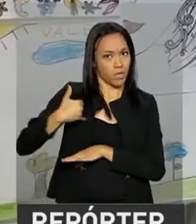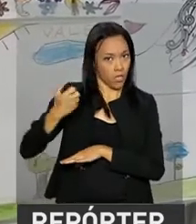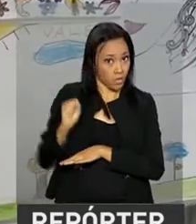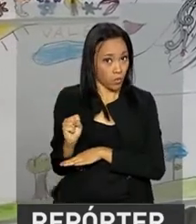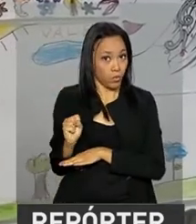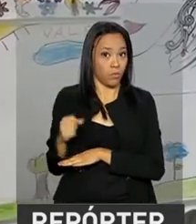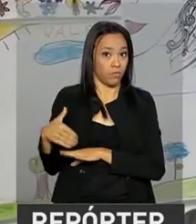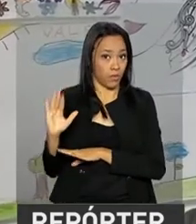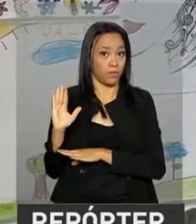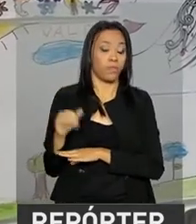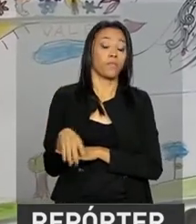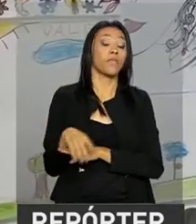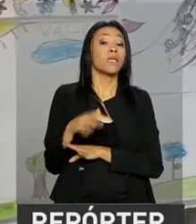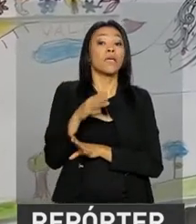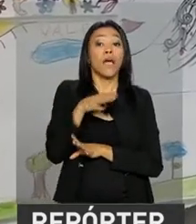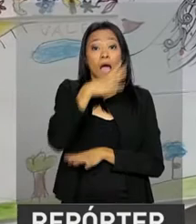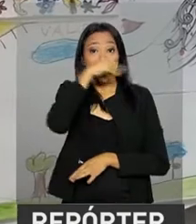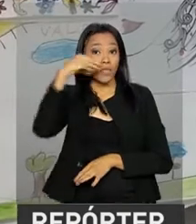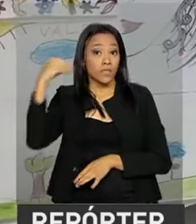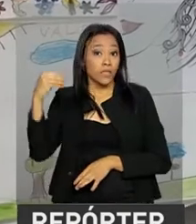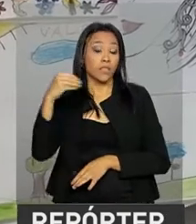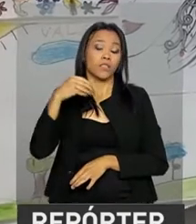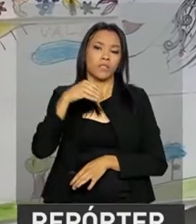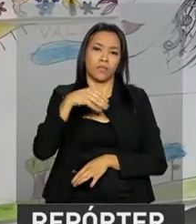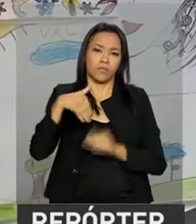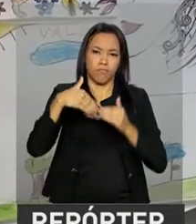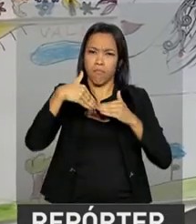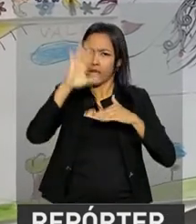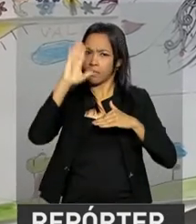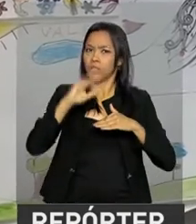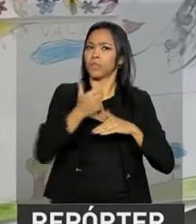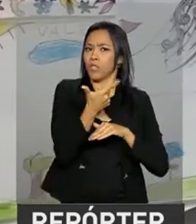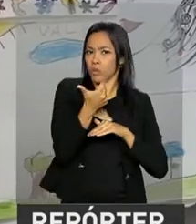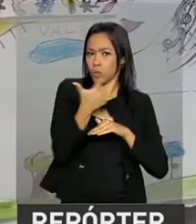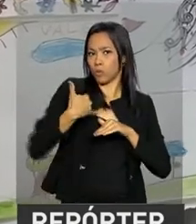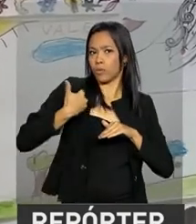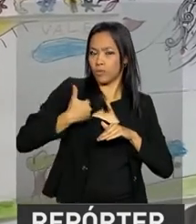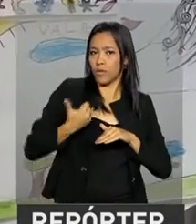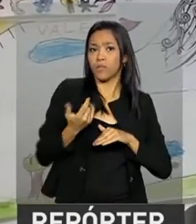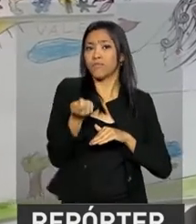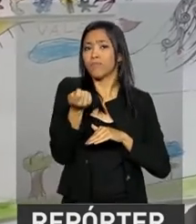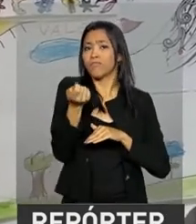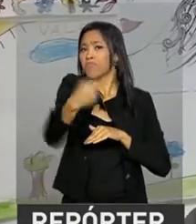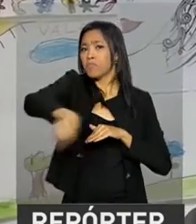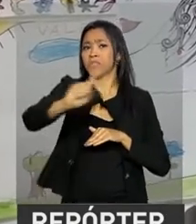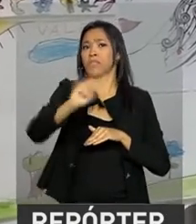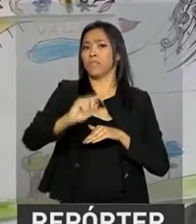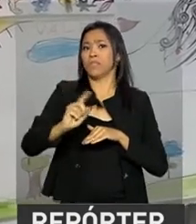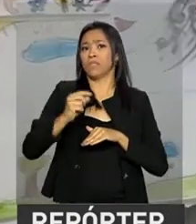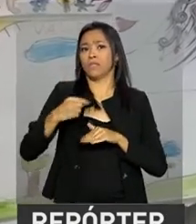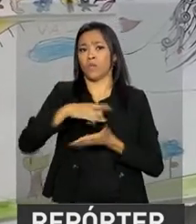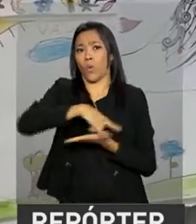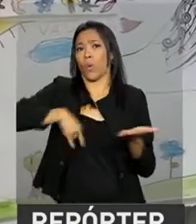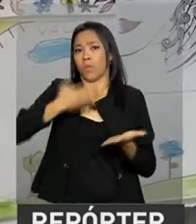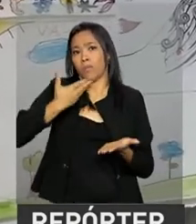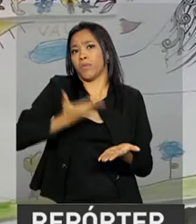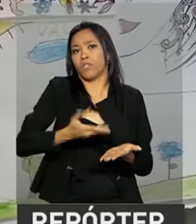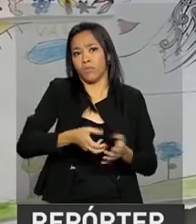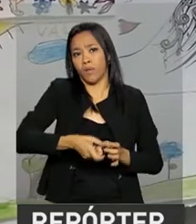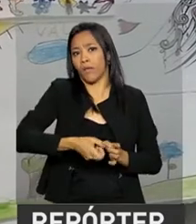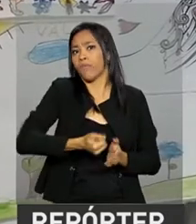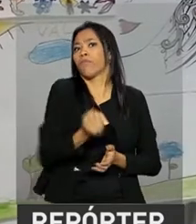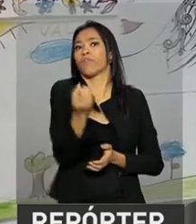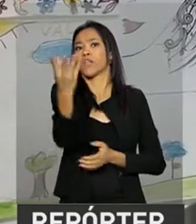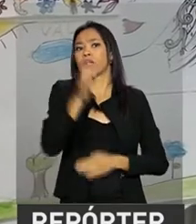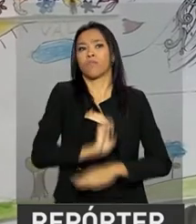No caso de adolescente, ou seja, aquele maior de 12 anos de idade, não existe autorização para viajar dentro do território